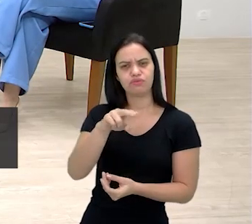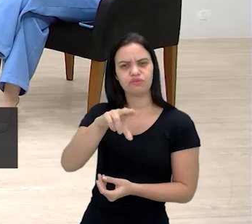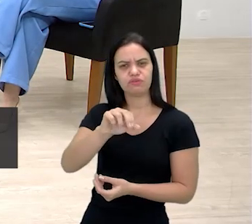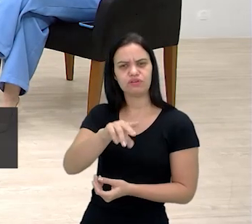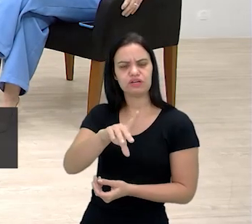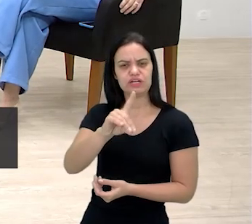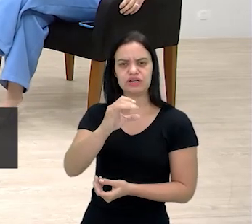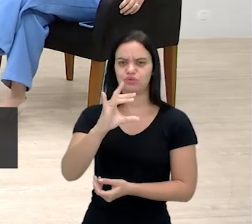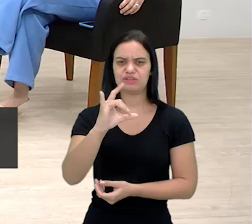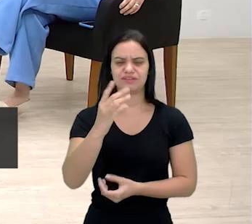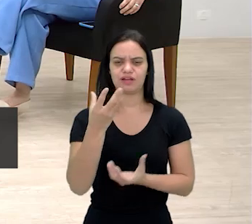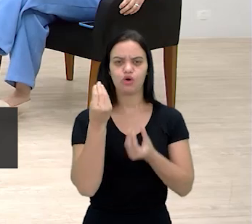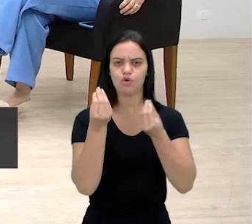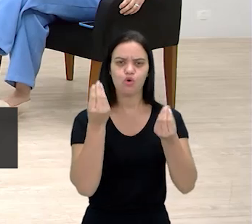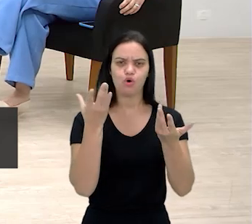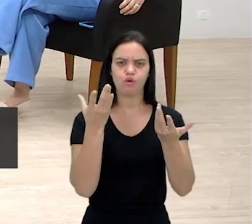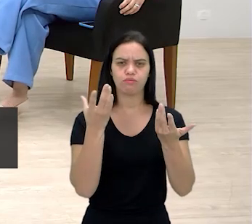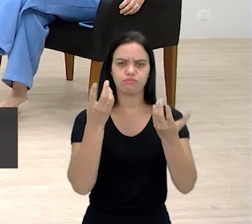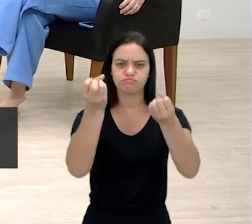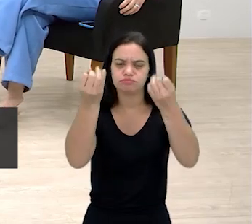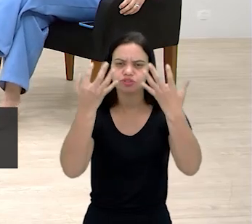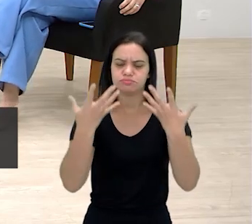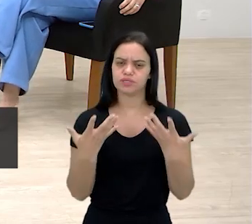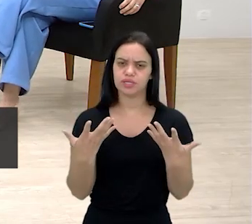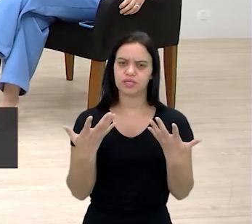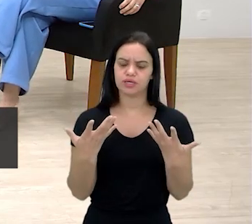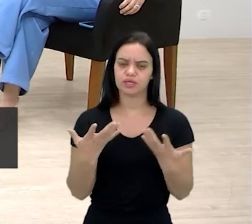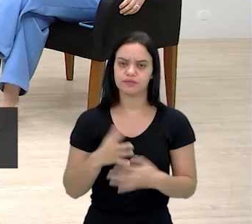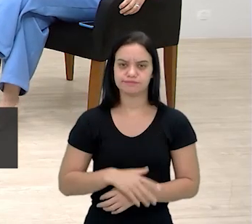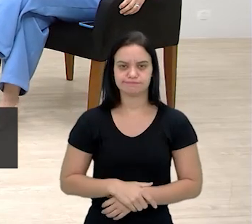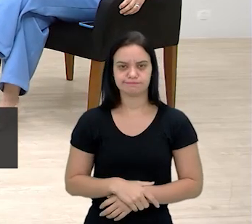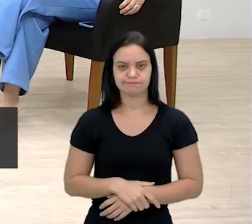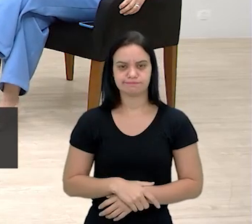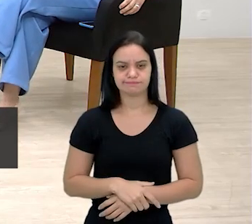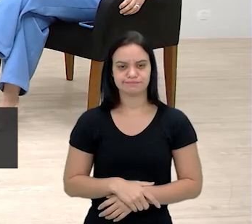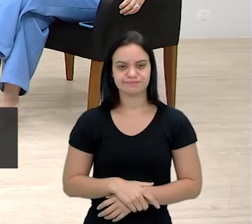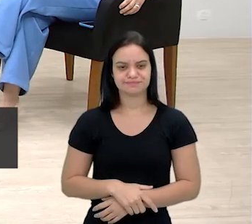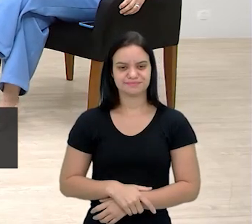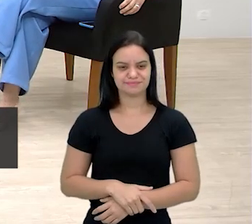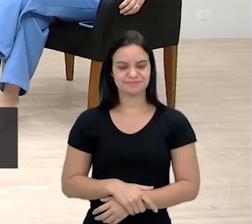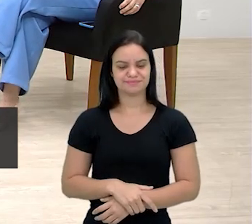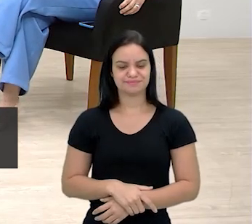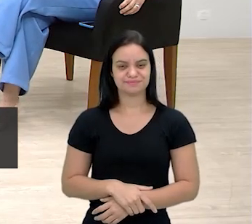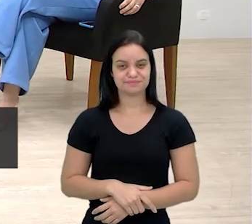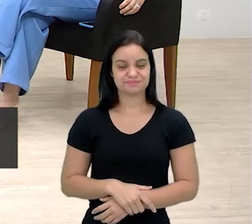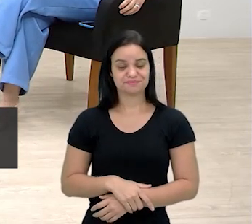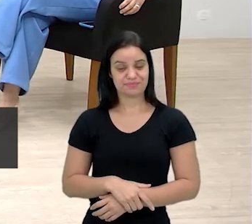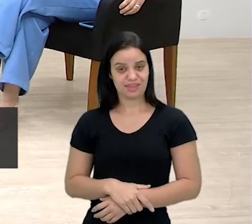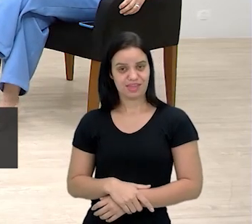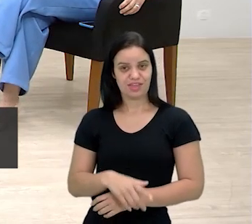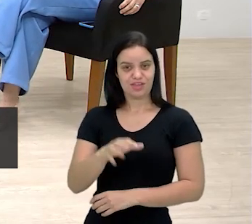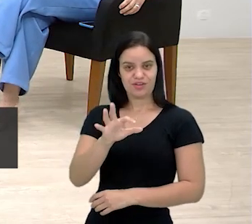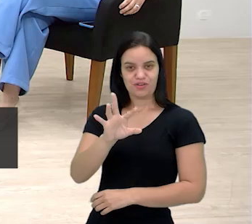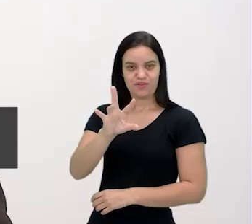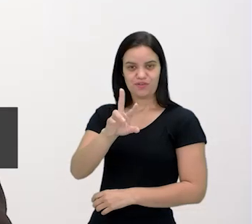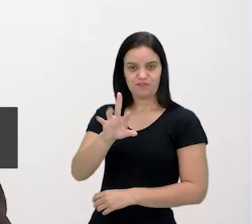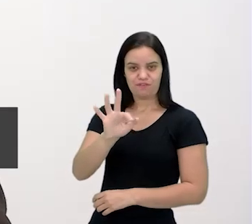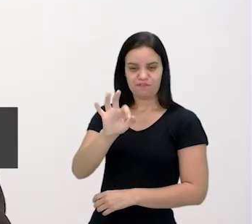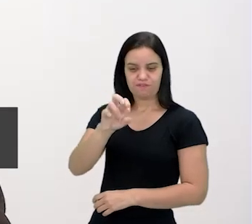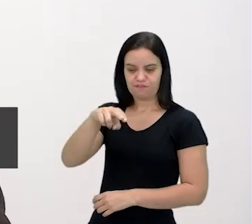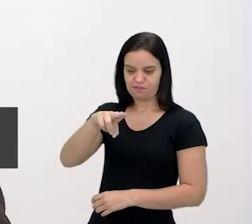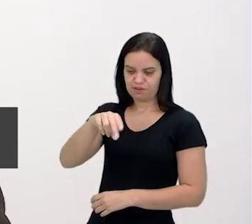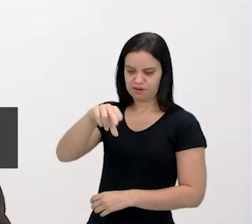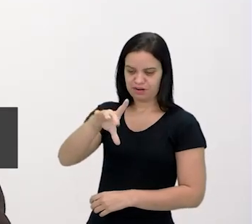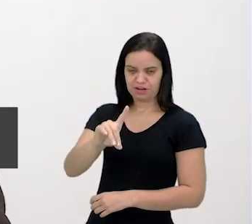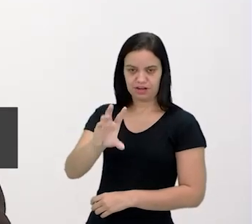se descreveria? Como ele se apresentaria? Quem é ele? O Fernando do Instagram é o bom